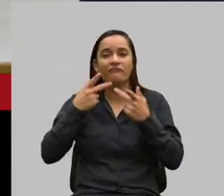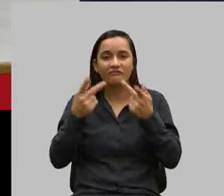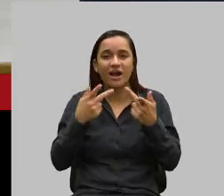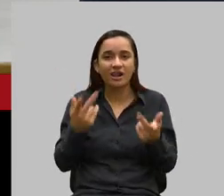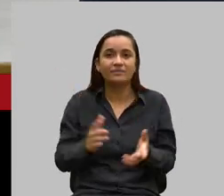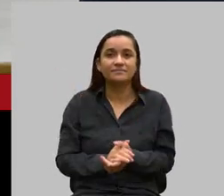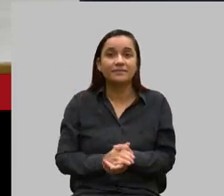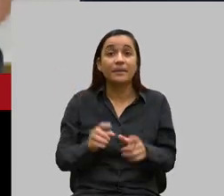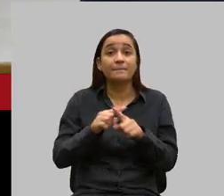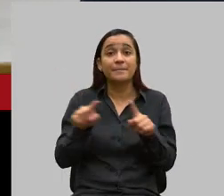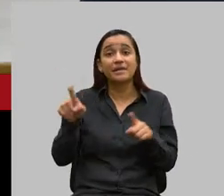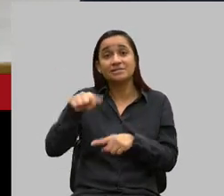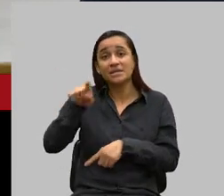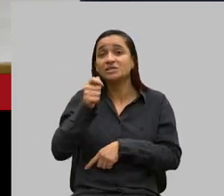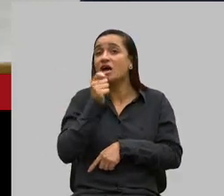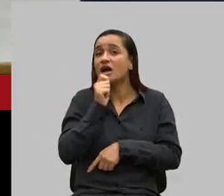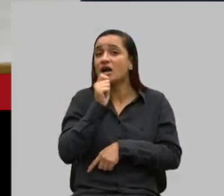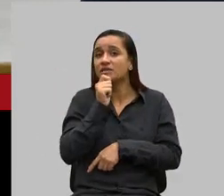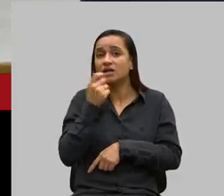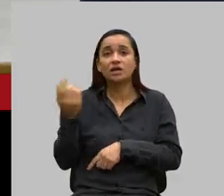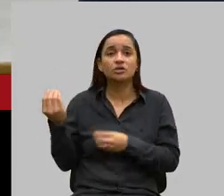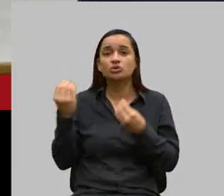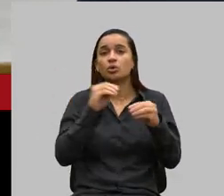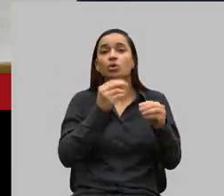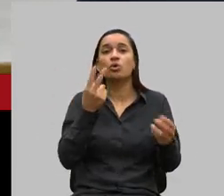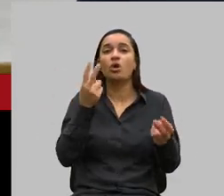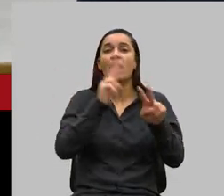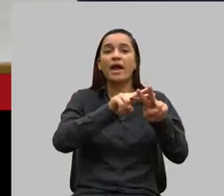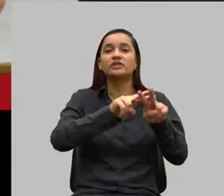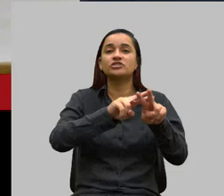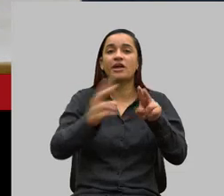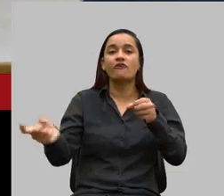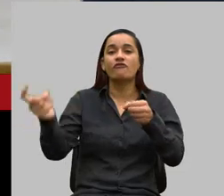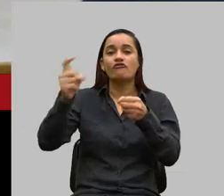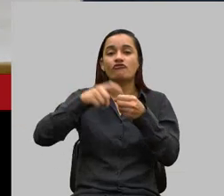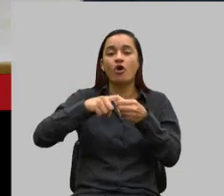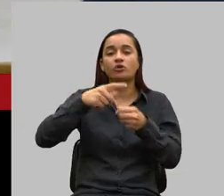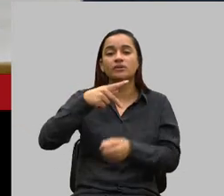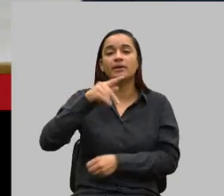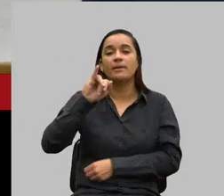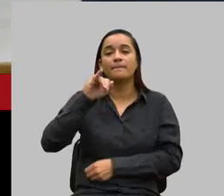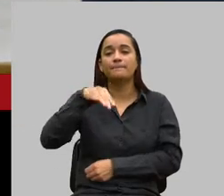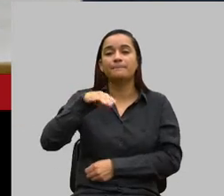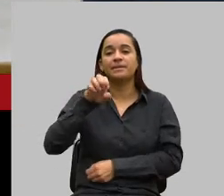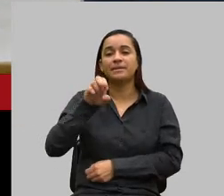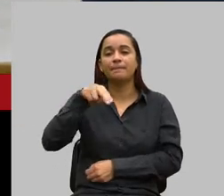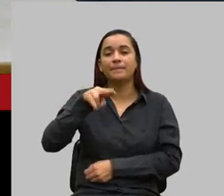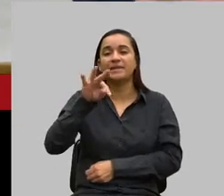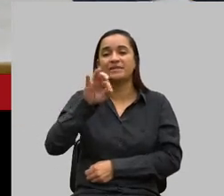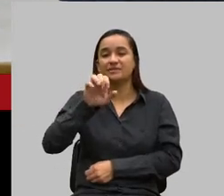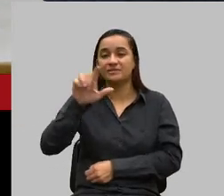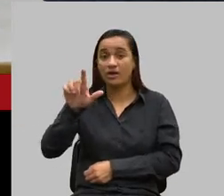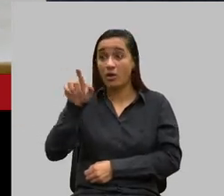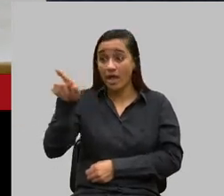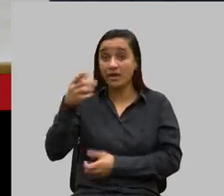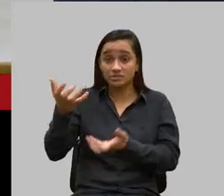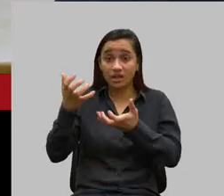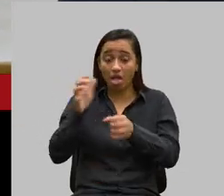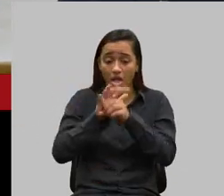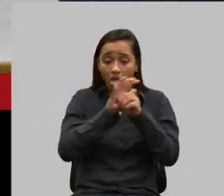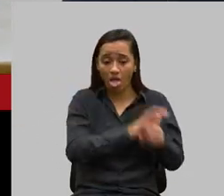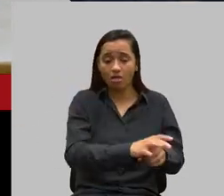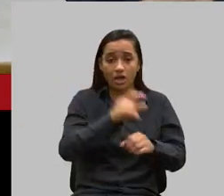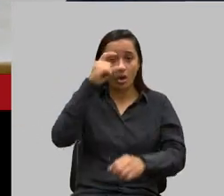baixaram a #volta Pimentel Parece que eles querem rebentar tanto o governador Zema e achando que com